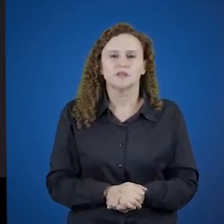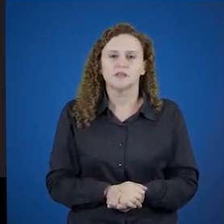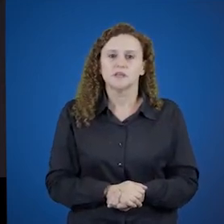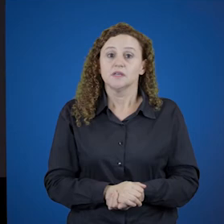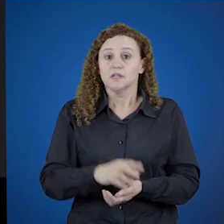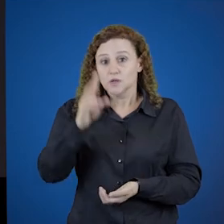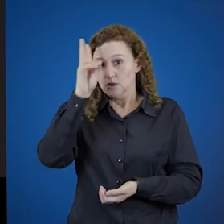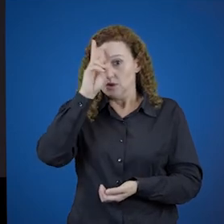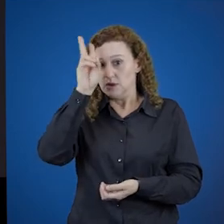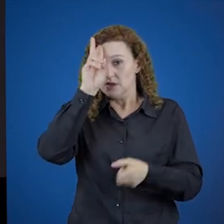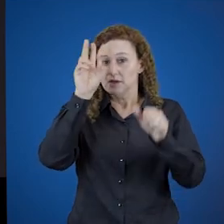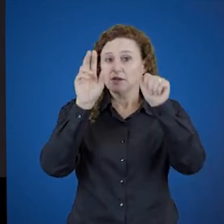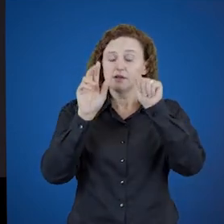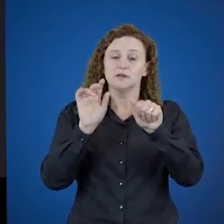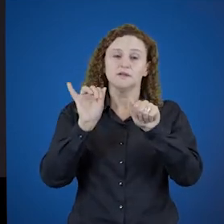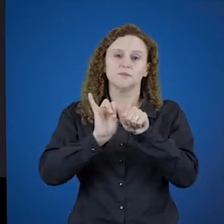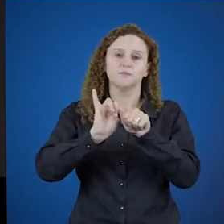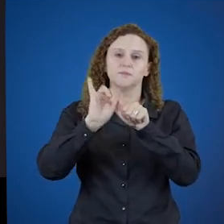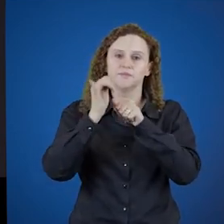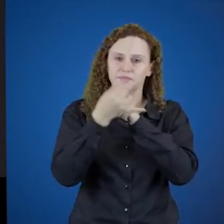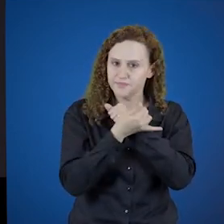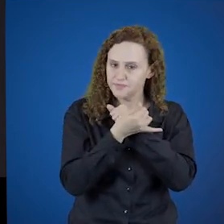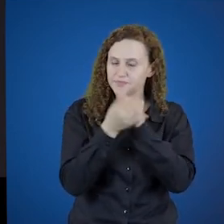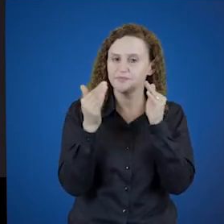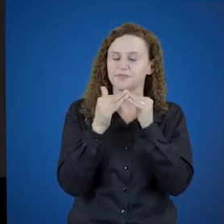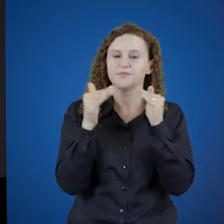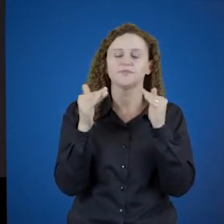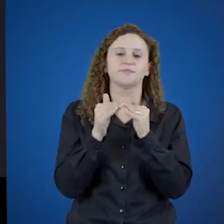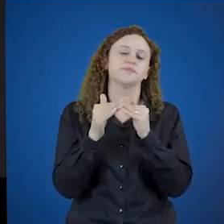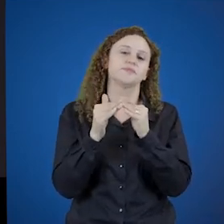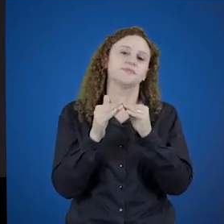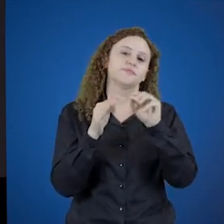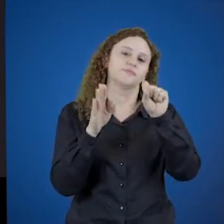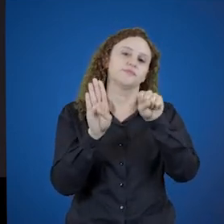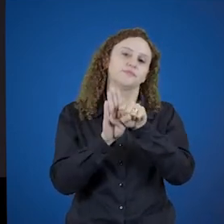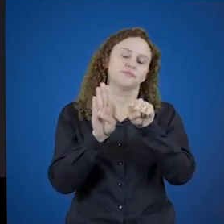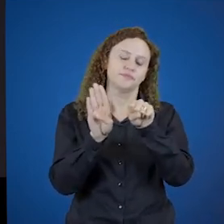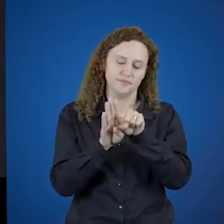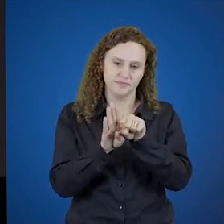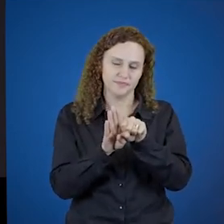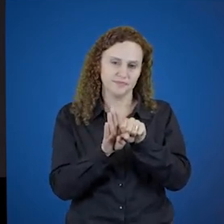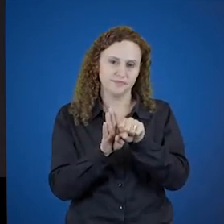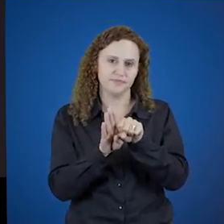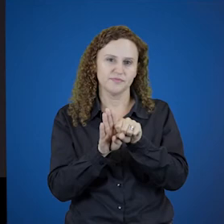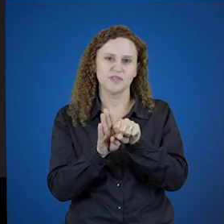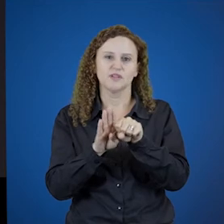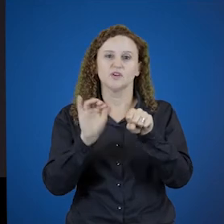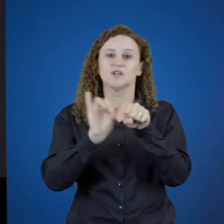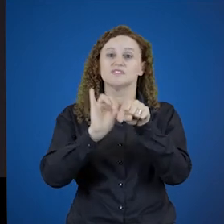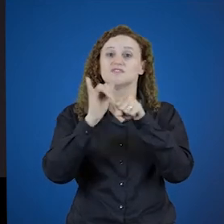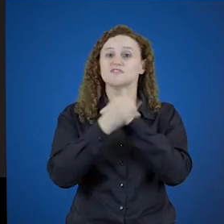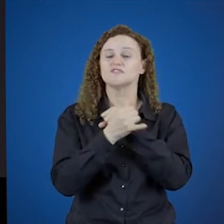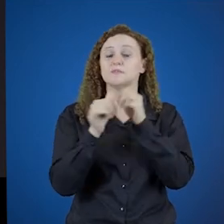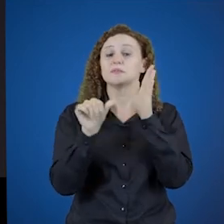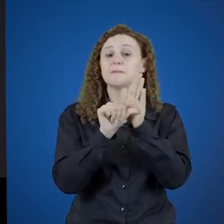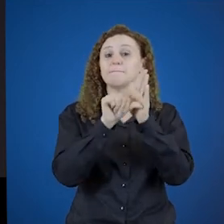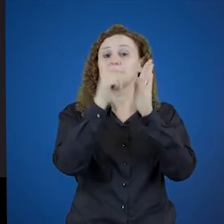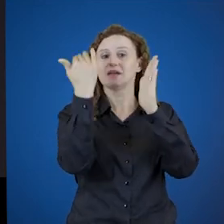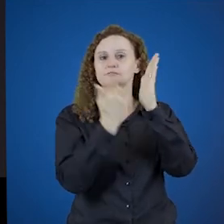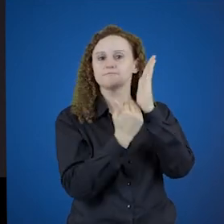bem então vou lembrar que os adjetivos concordam em gênero e número que são chamados de adjetivos de primeira classe